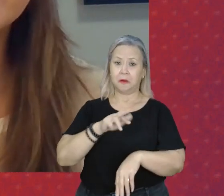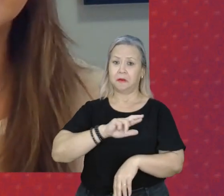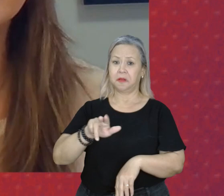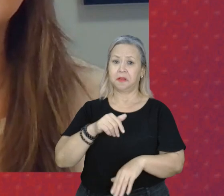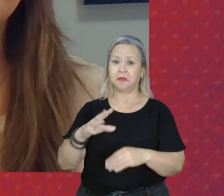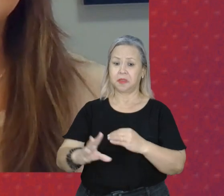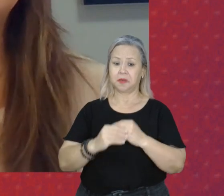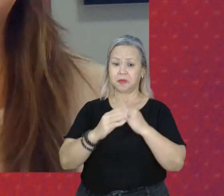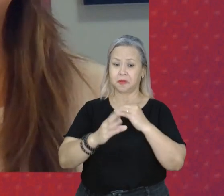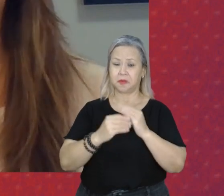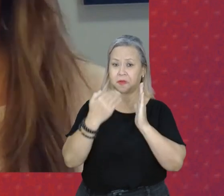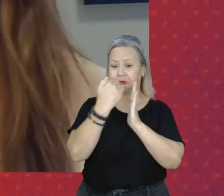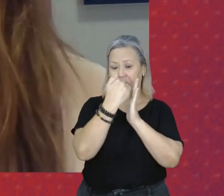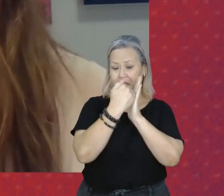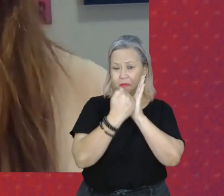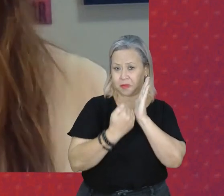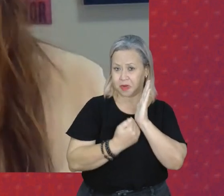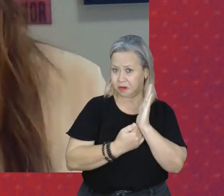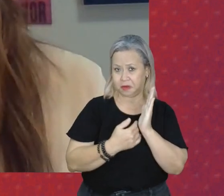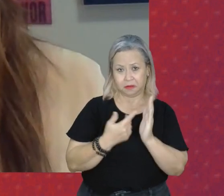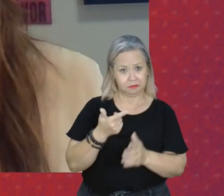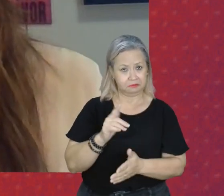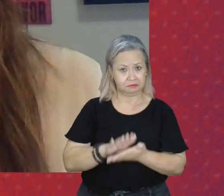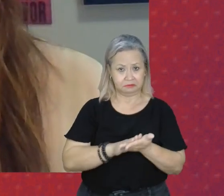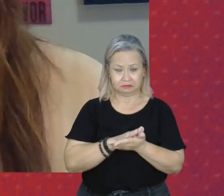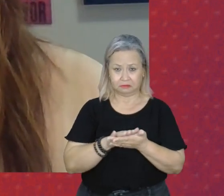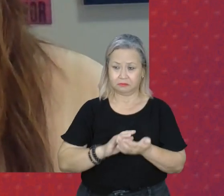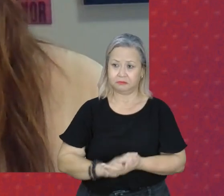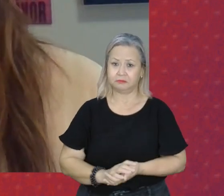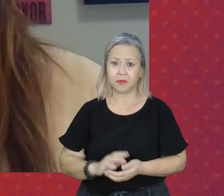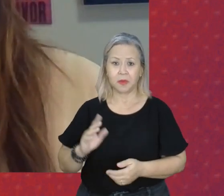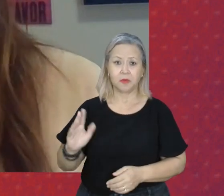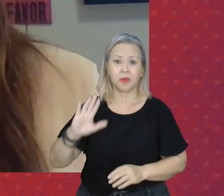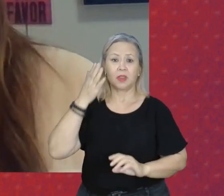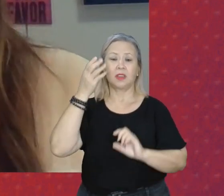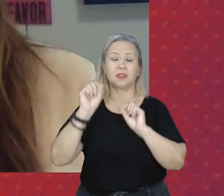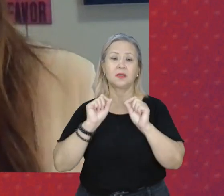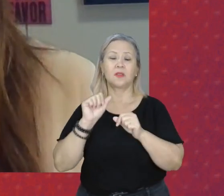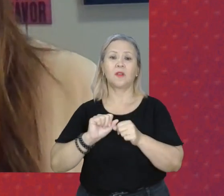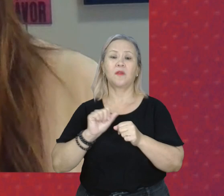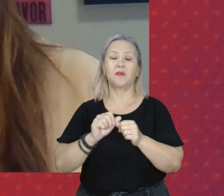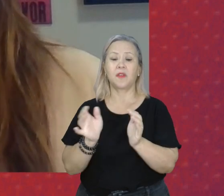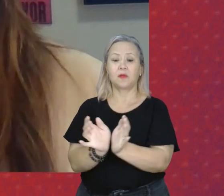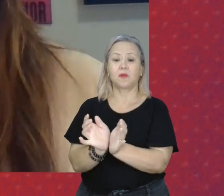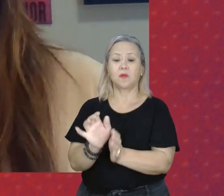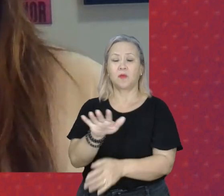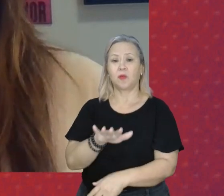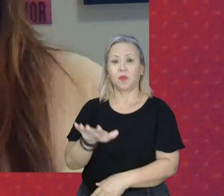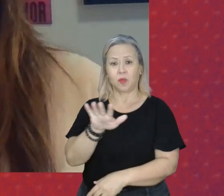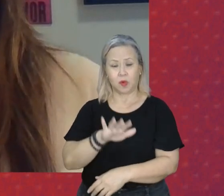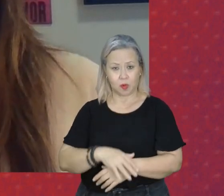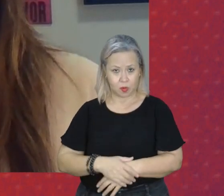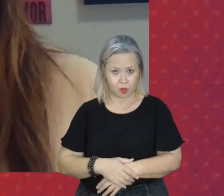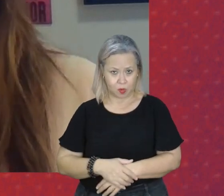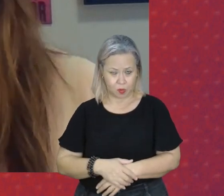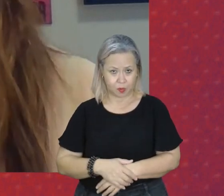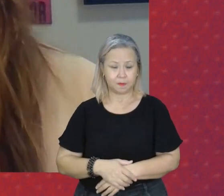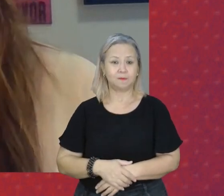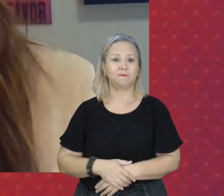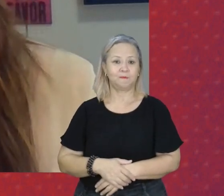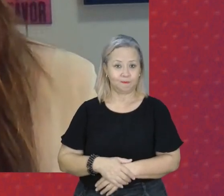nas listas. E aí, enfim, porque as decisões eram tomadas por um grupinho, né,